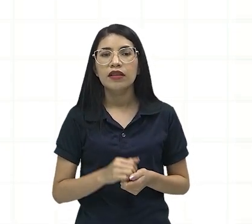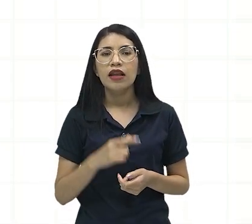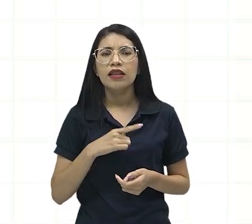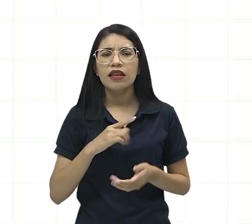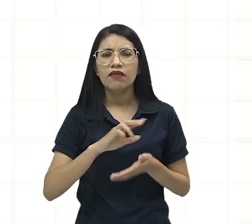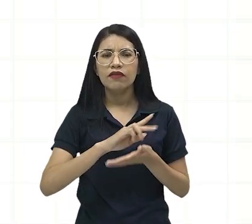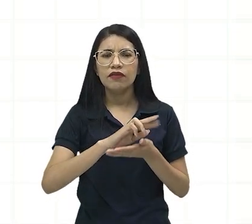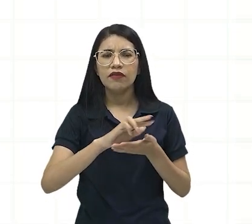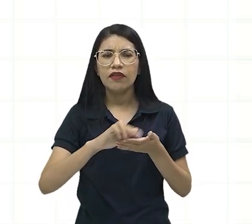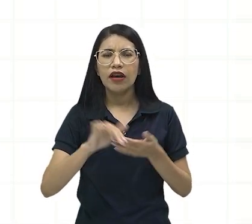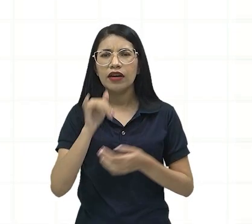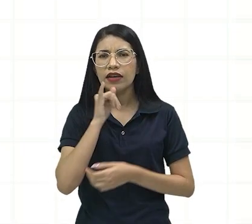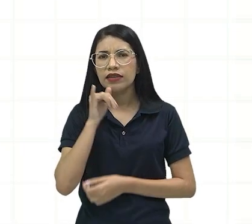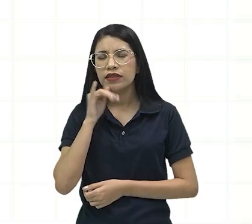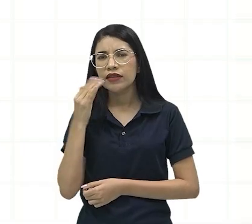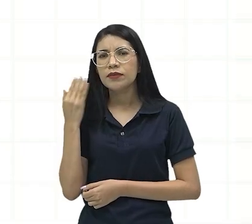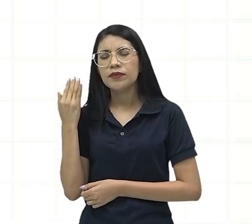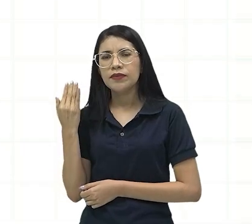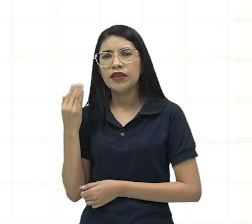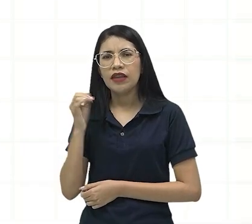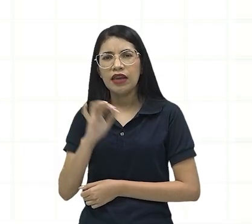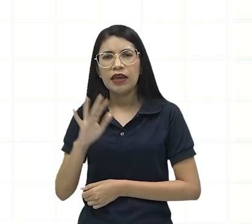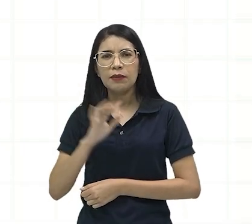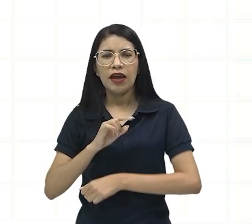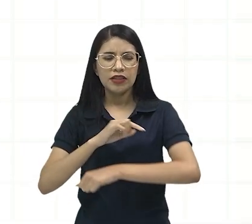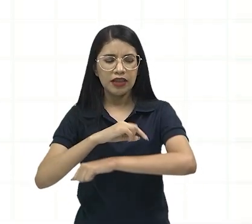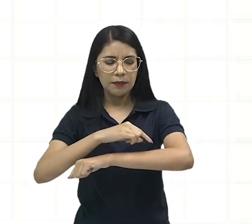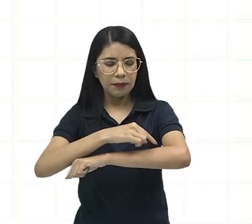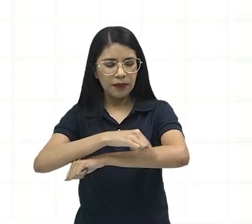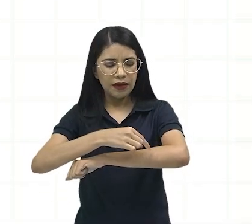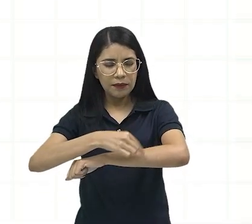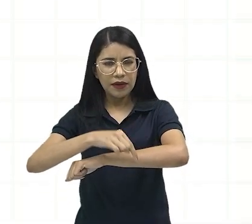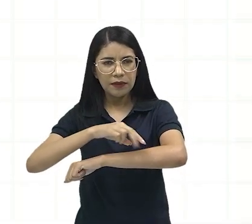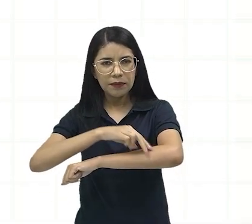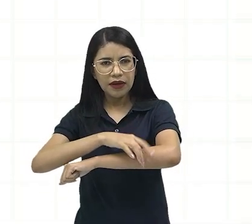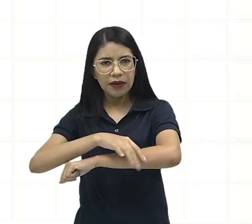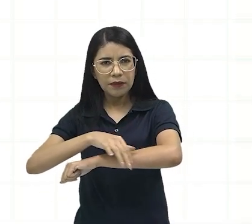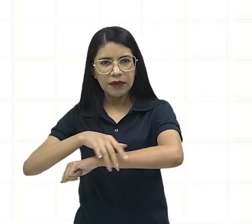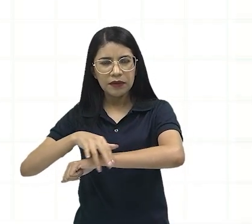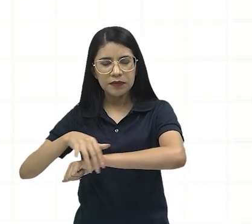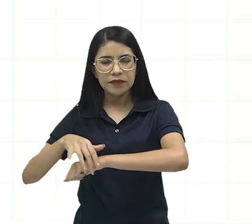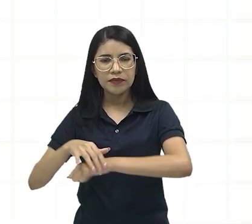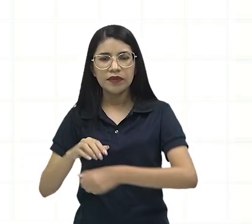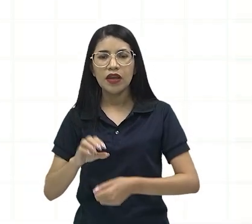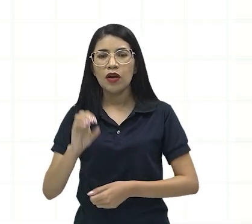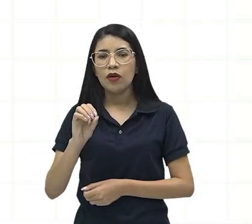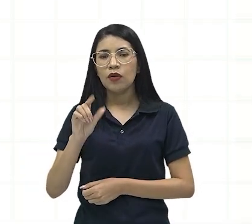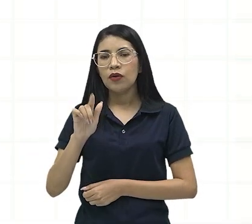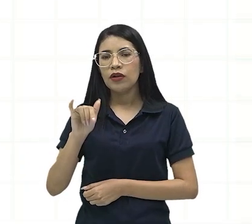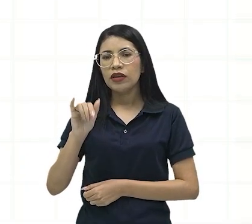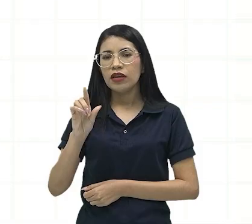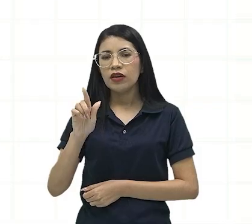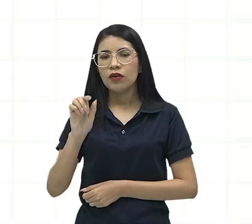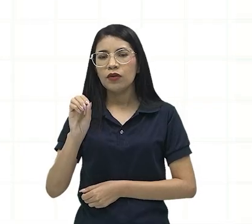várias cerdas, como vocês podem ver aqui ao longo do seu corpo. Os oligoquetas, que são aqui